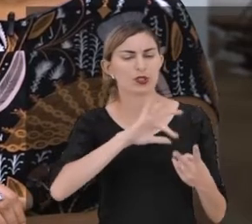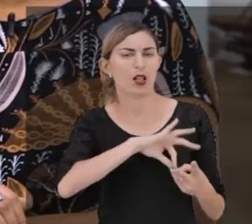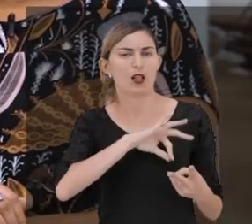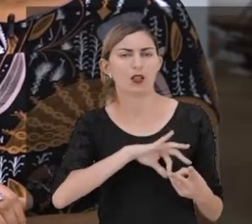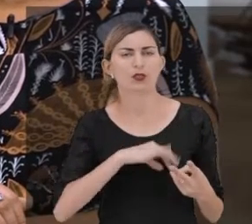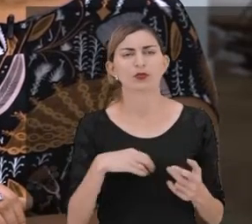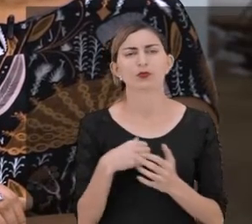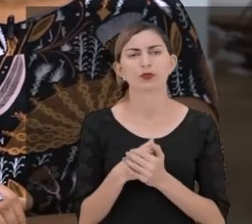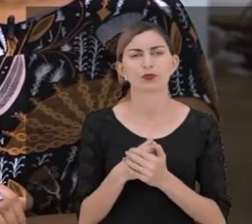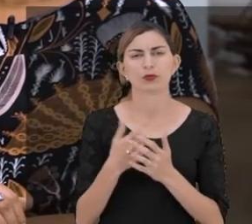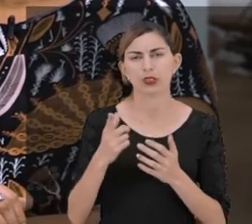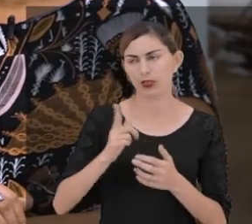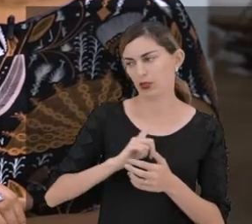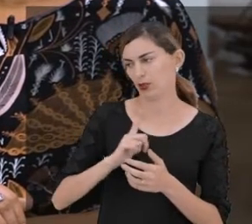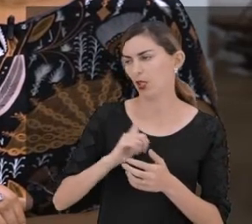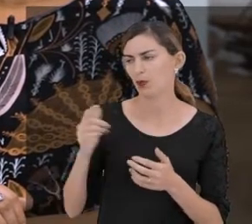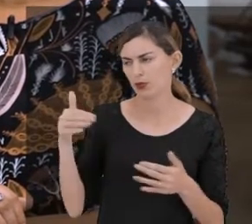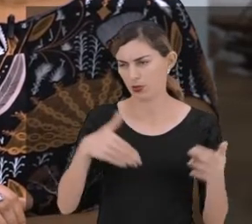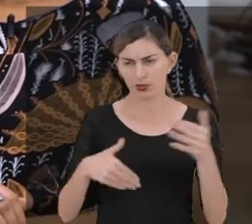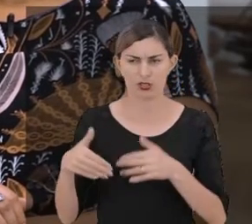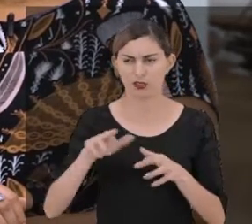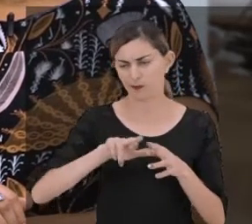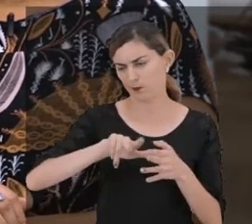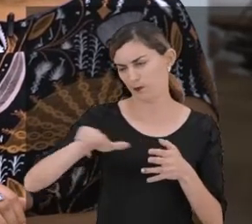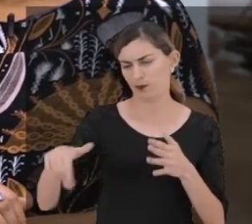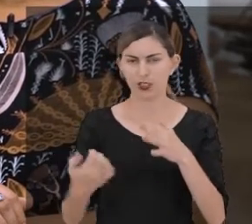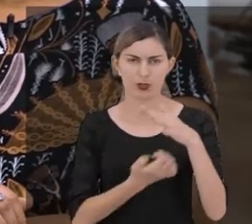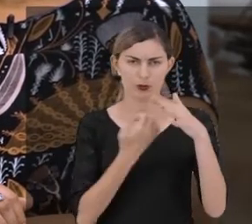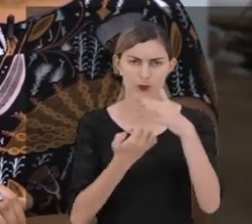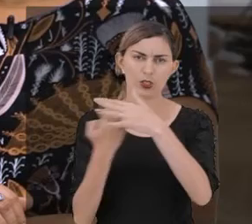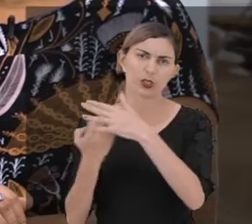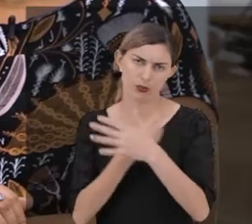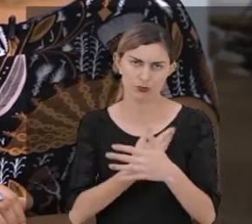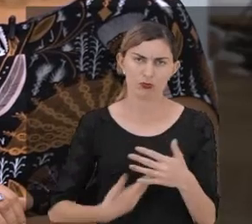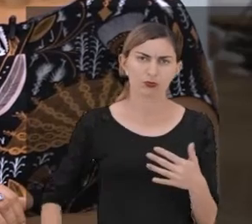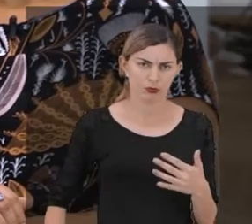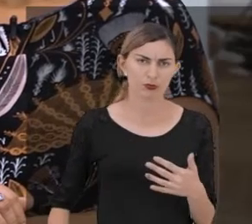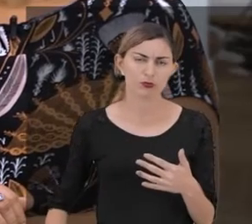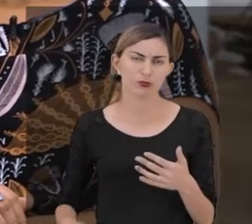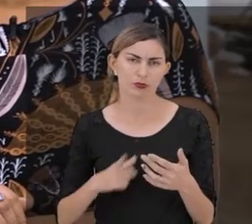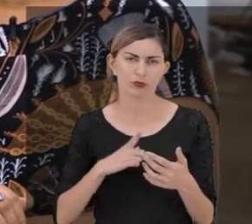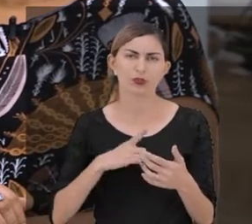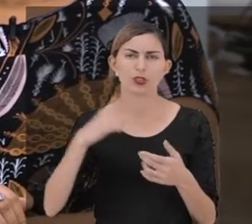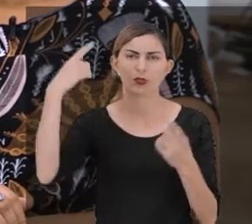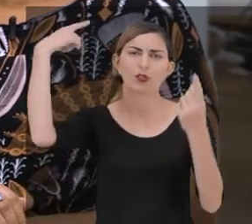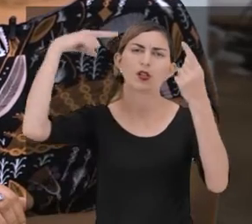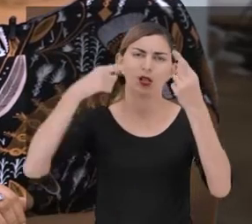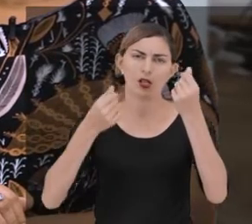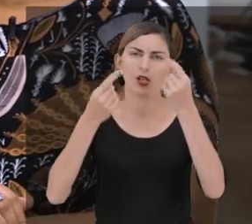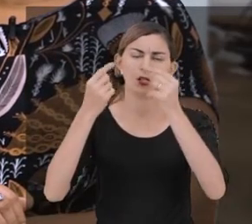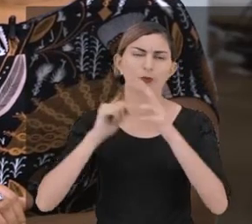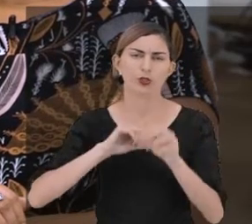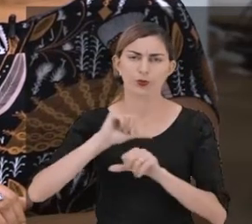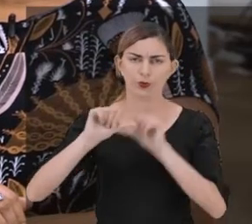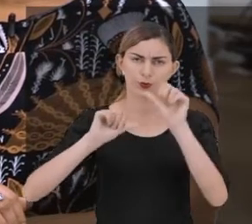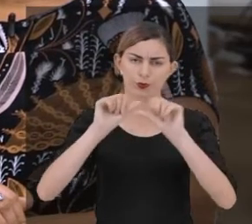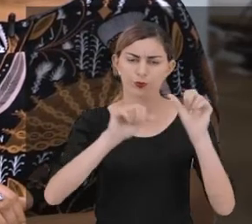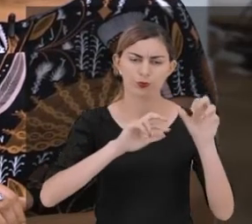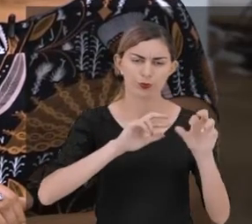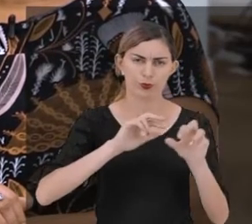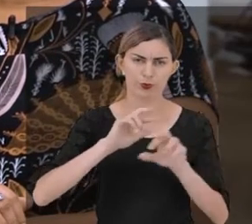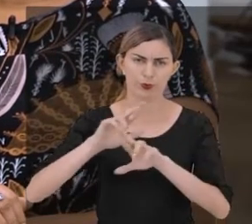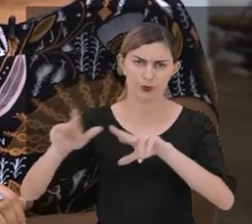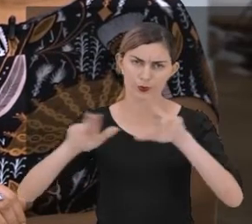Olha, nós temos acesso a várias empresas públicas e de capital misto que